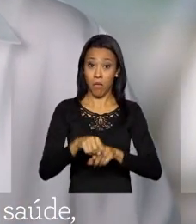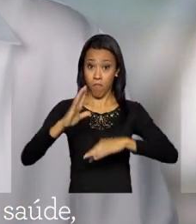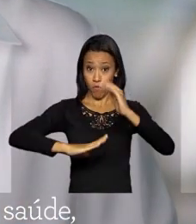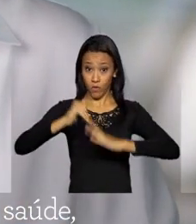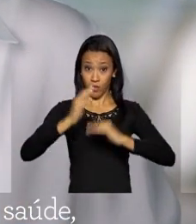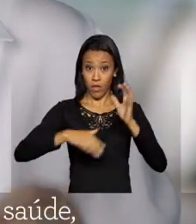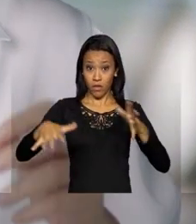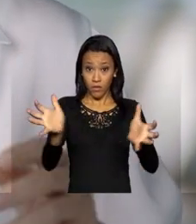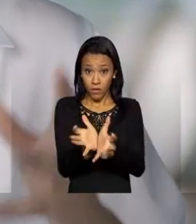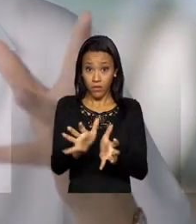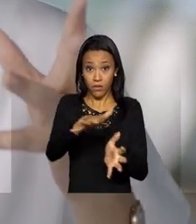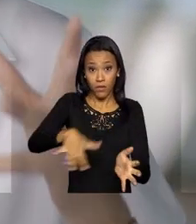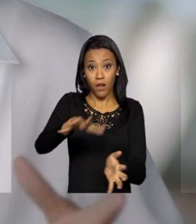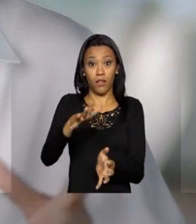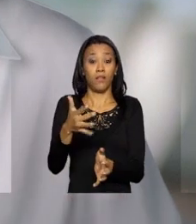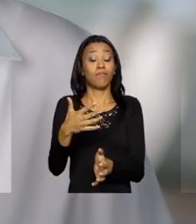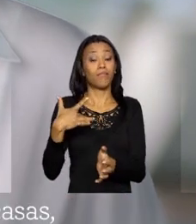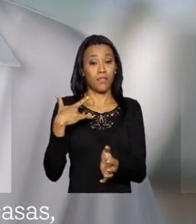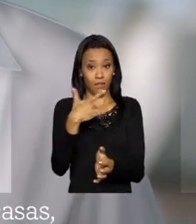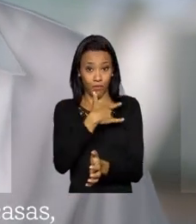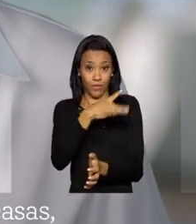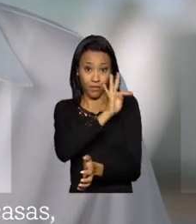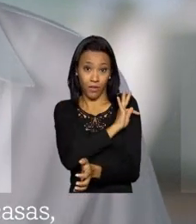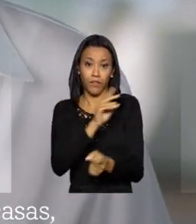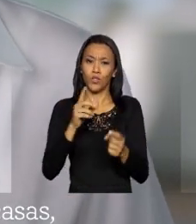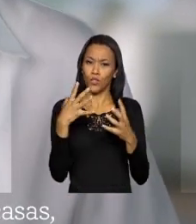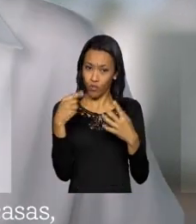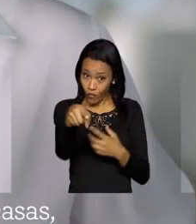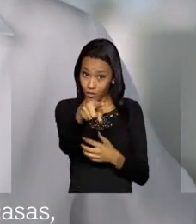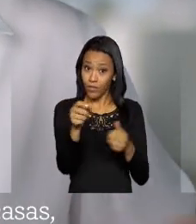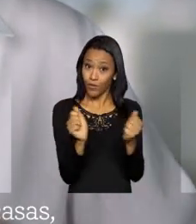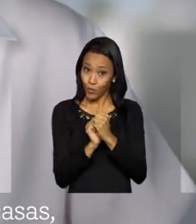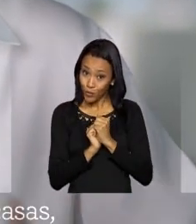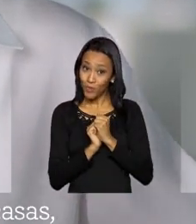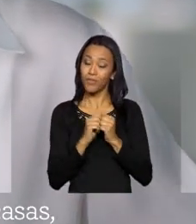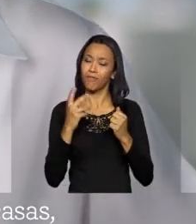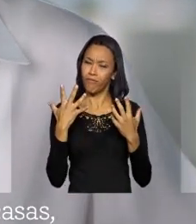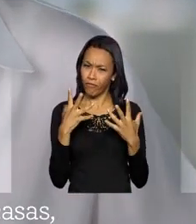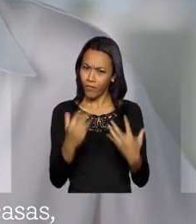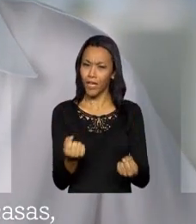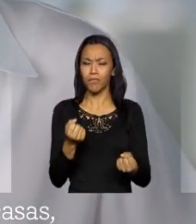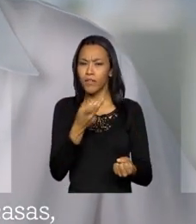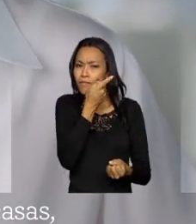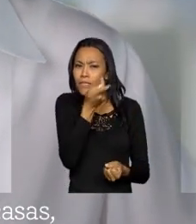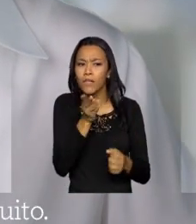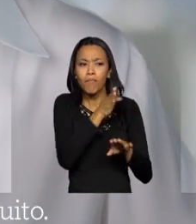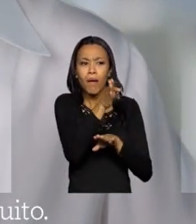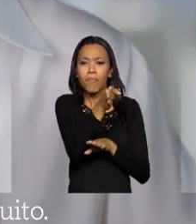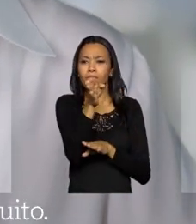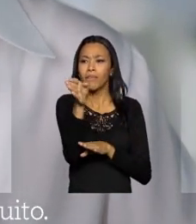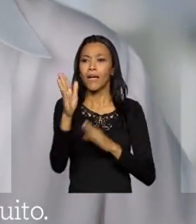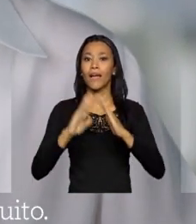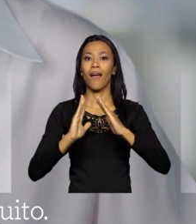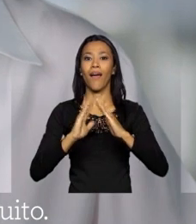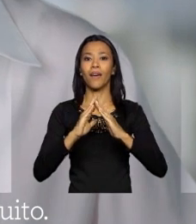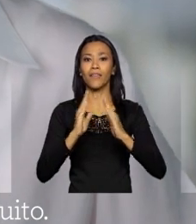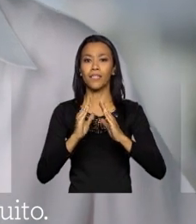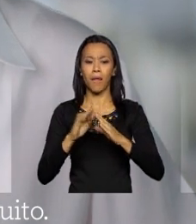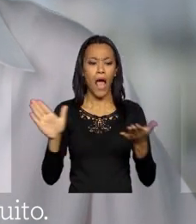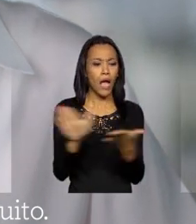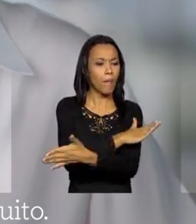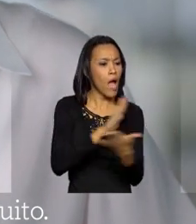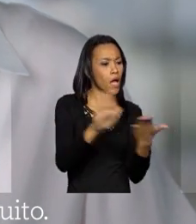e de saúde junto com você vamos visitar o máximo possível de casas para destruir os